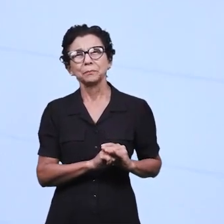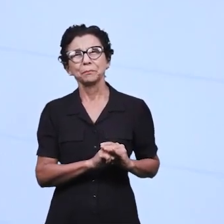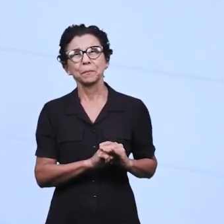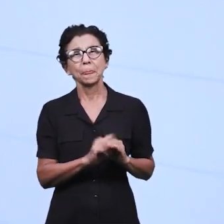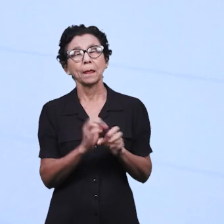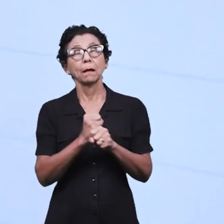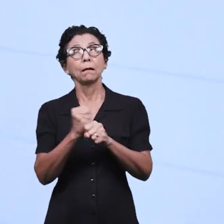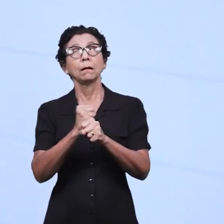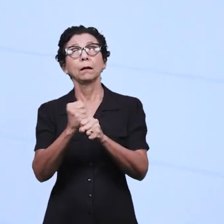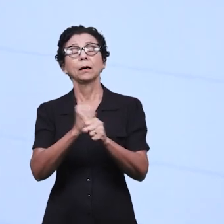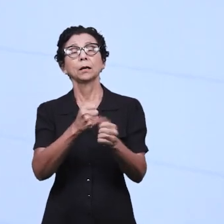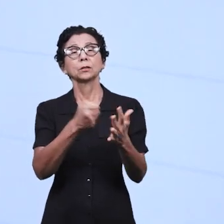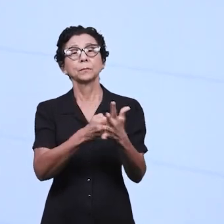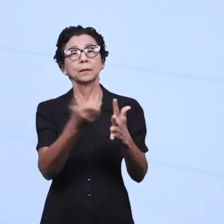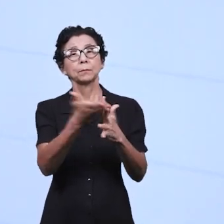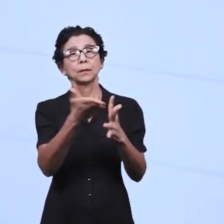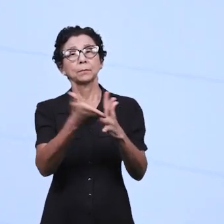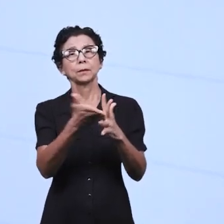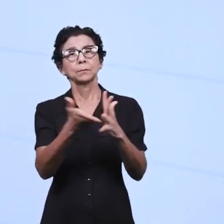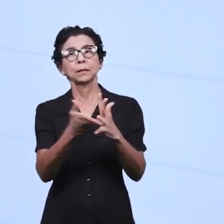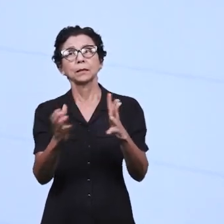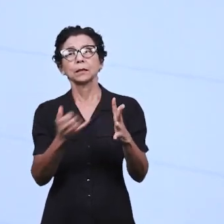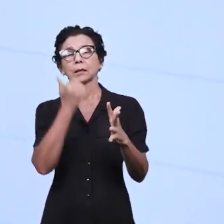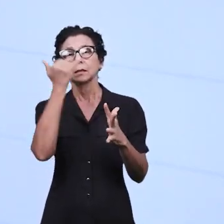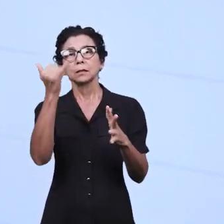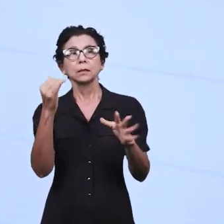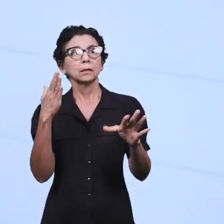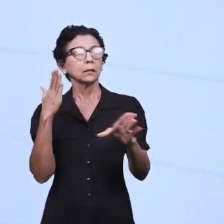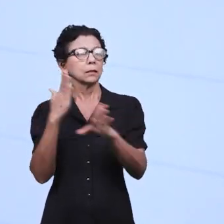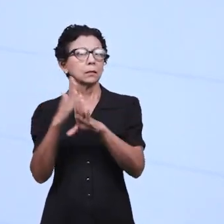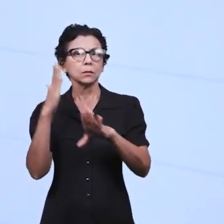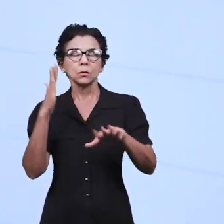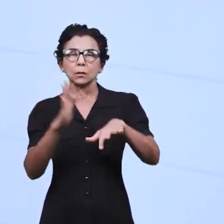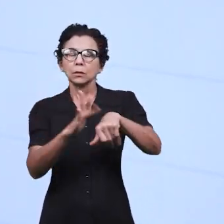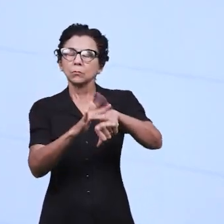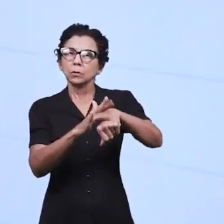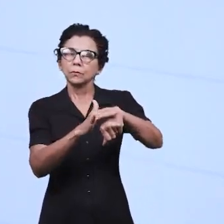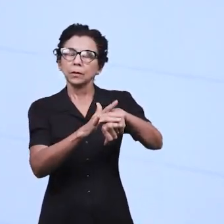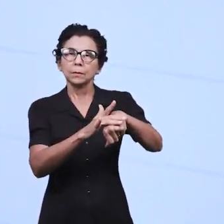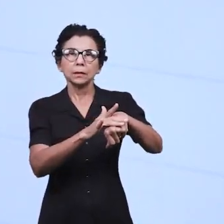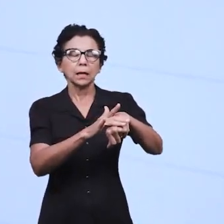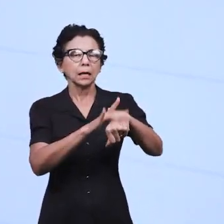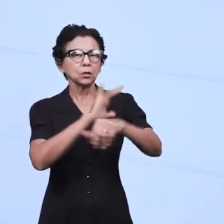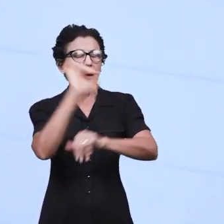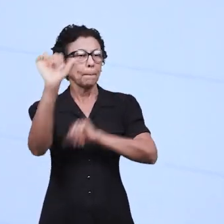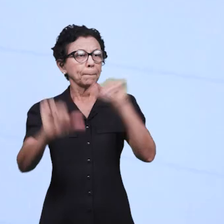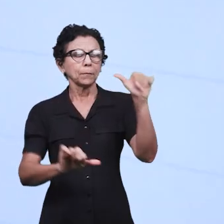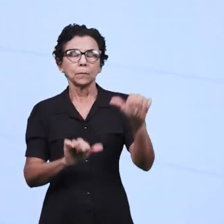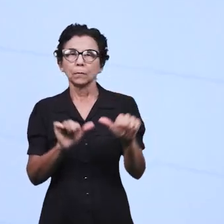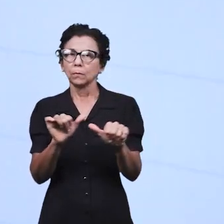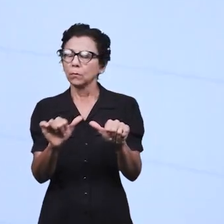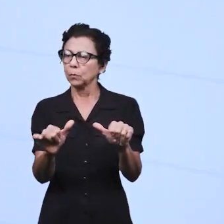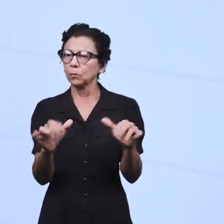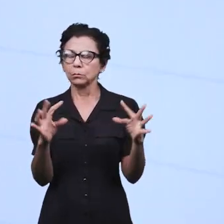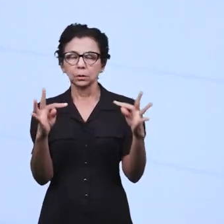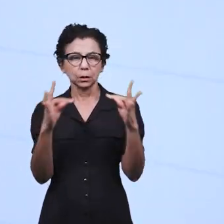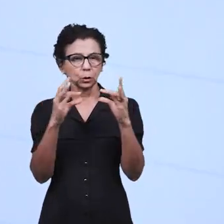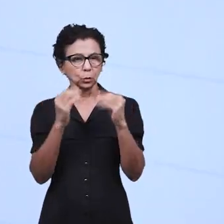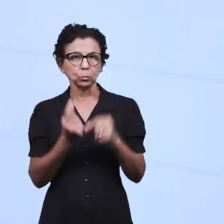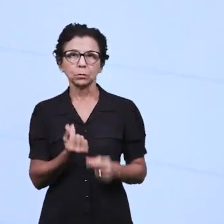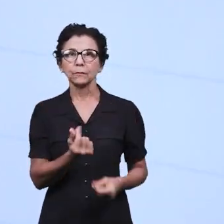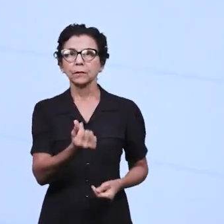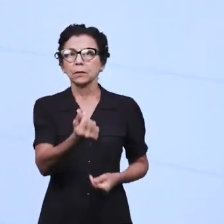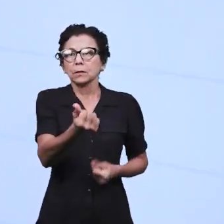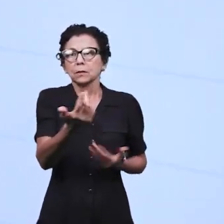pessoa é acometida de uma doença grave, de uma enfermidade que muda todo o contexto, né, familiar, questão de